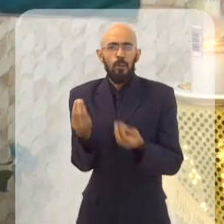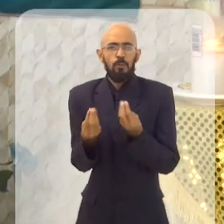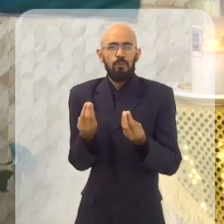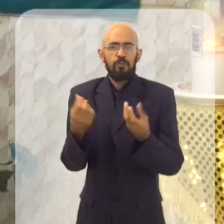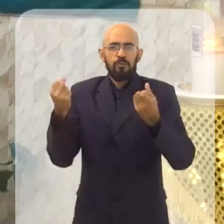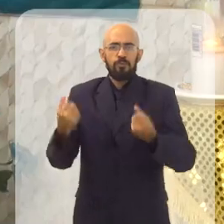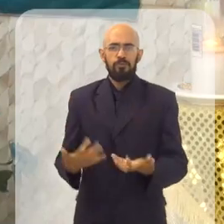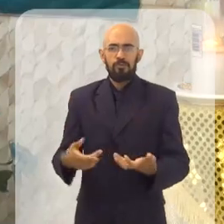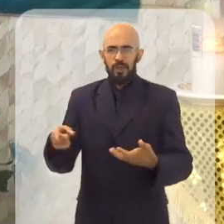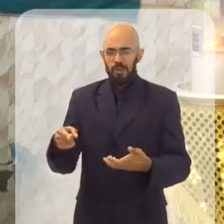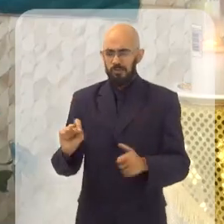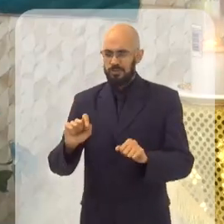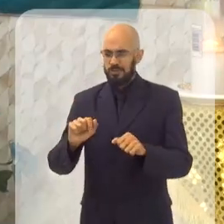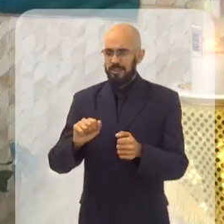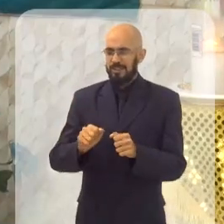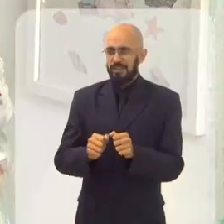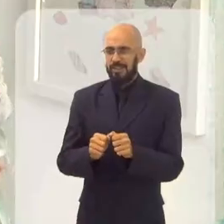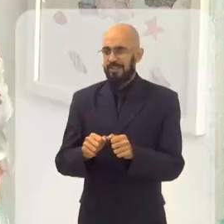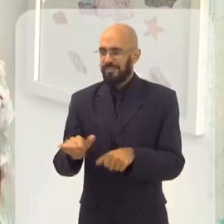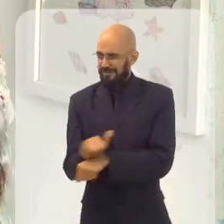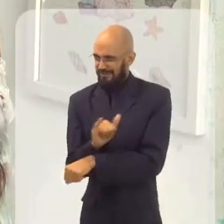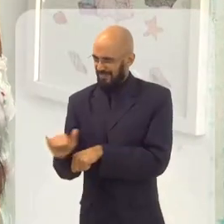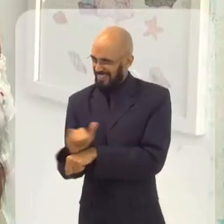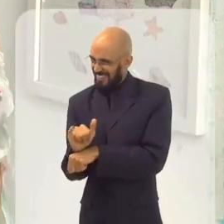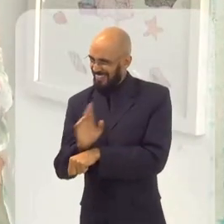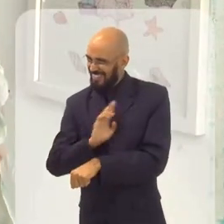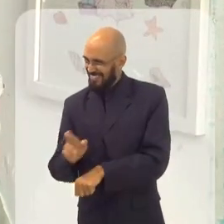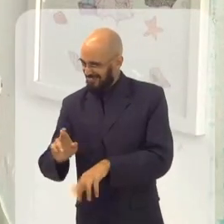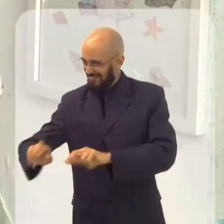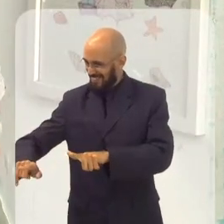como é que eu vou dizer? Você se multiplicou, né?